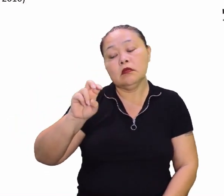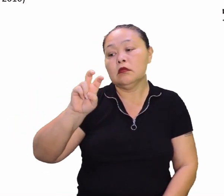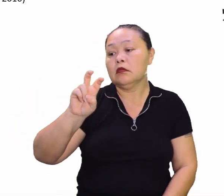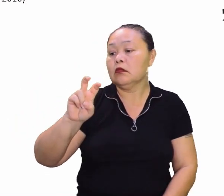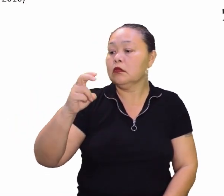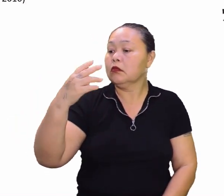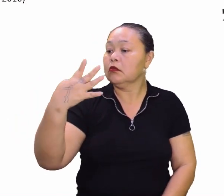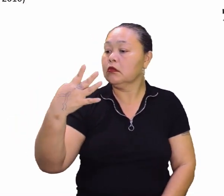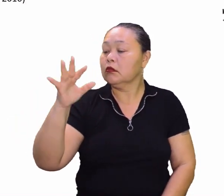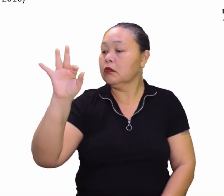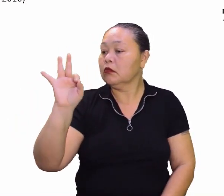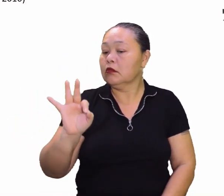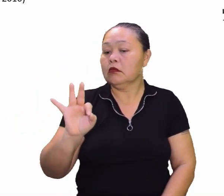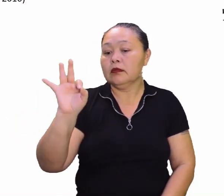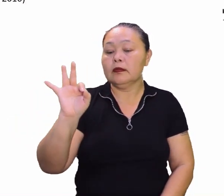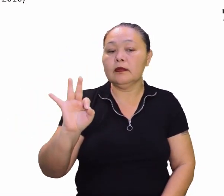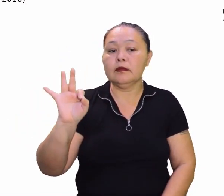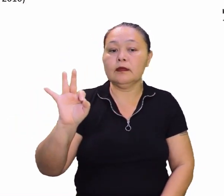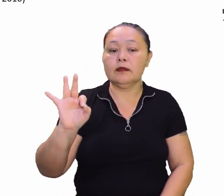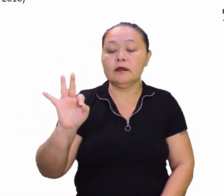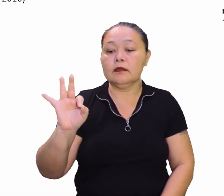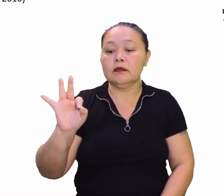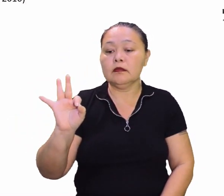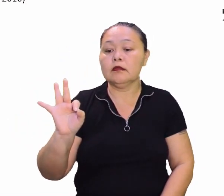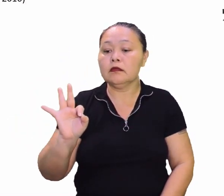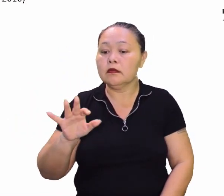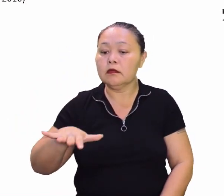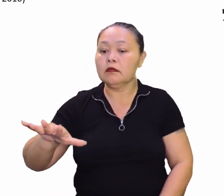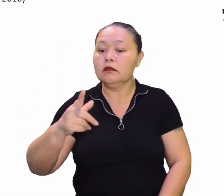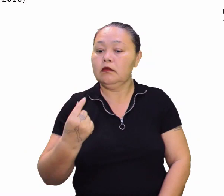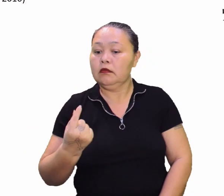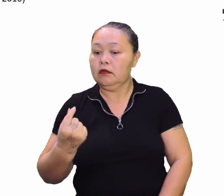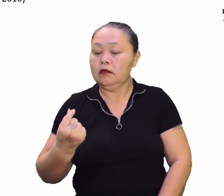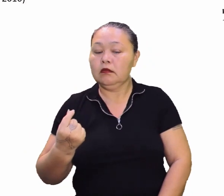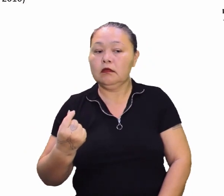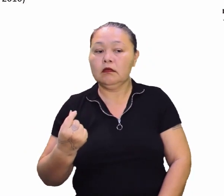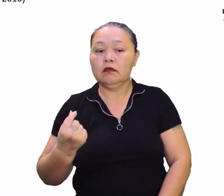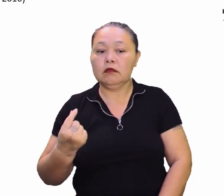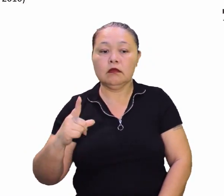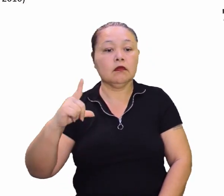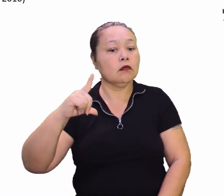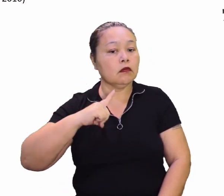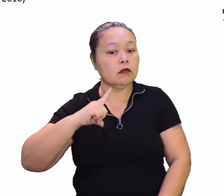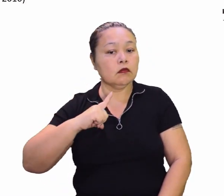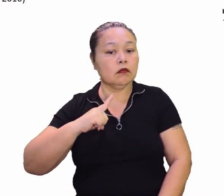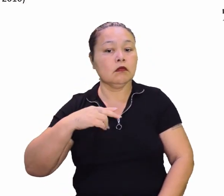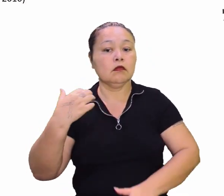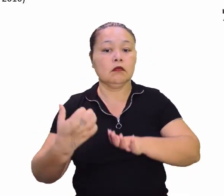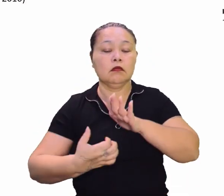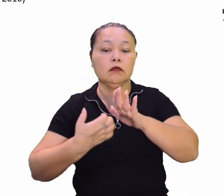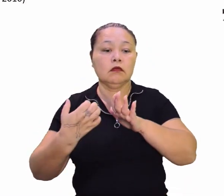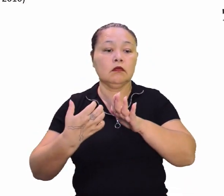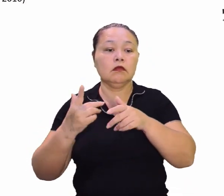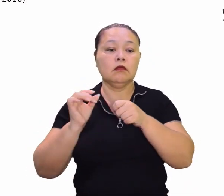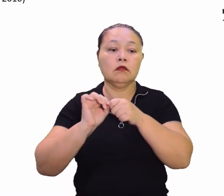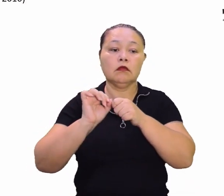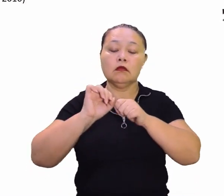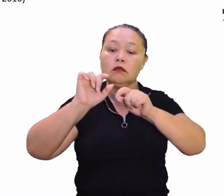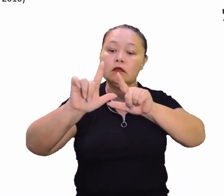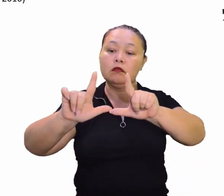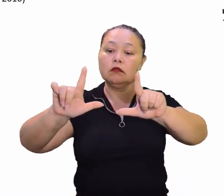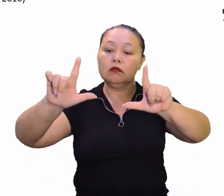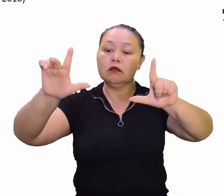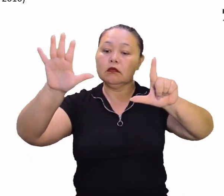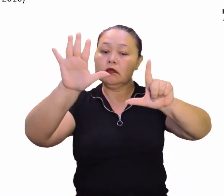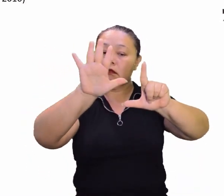54% do setor da economia. Destacam-se nesse ramo as indústrias de monitores de